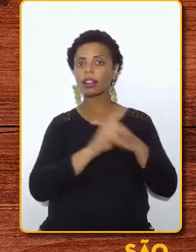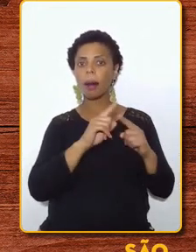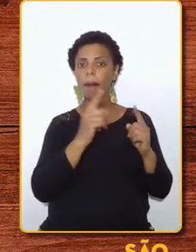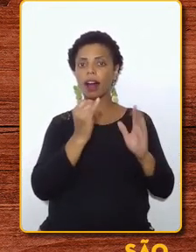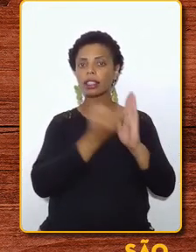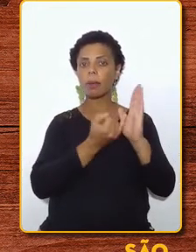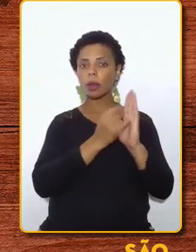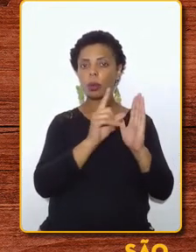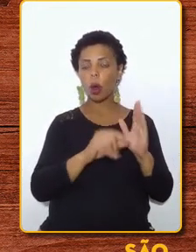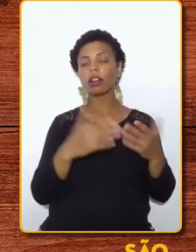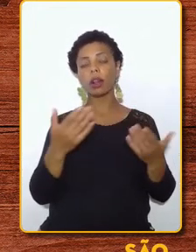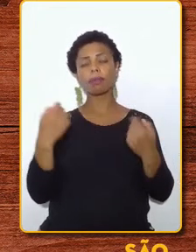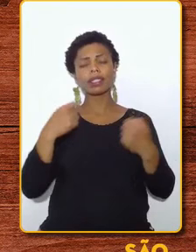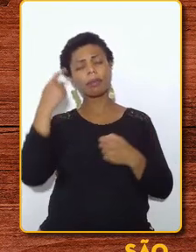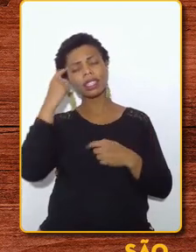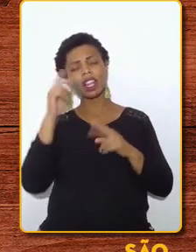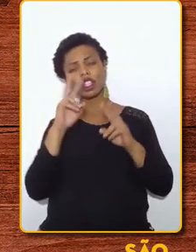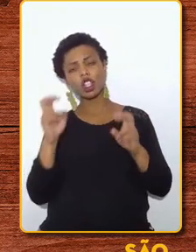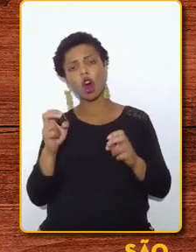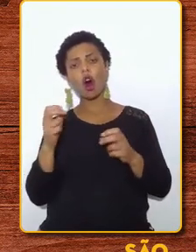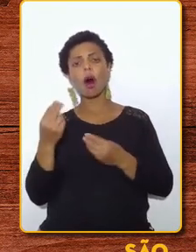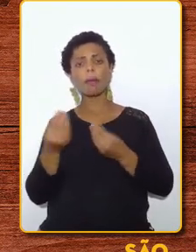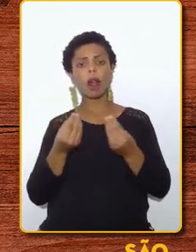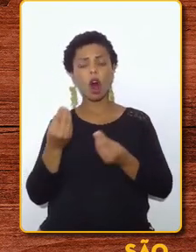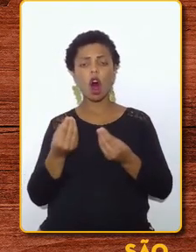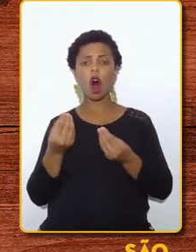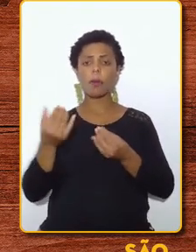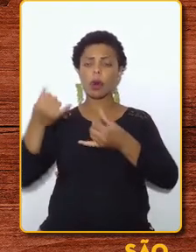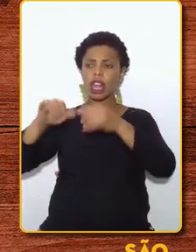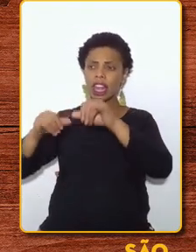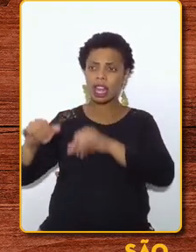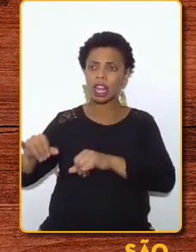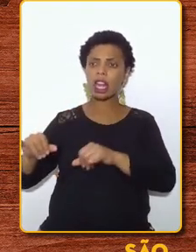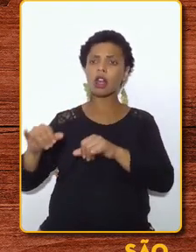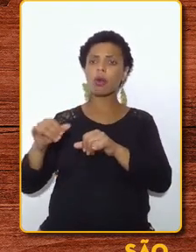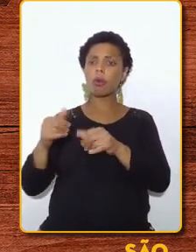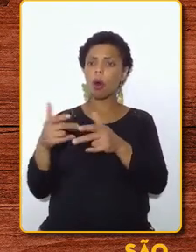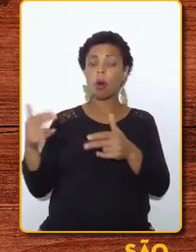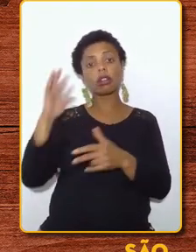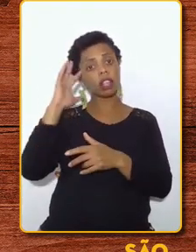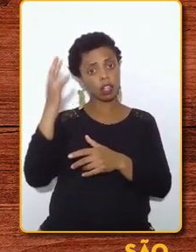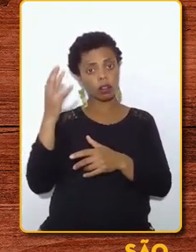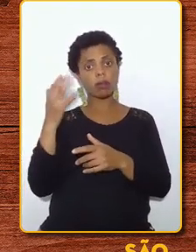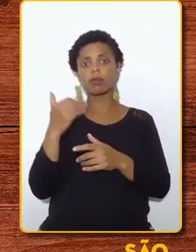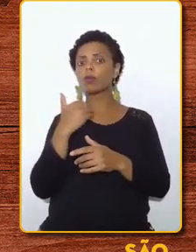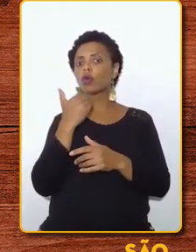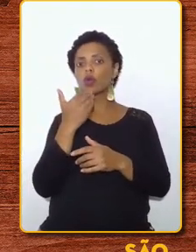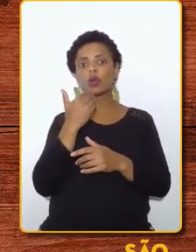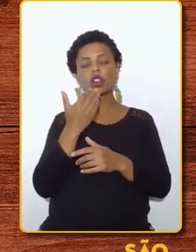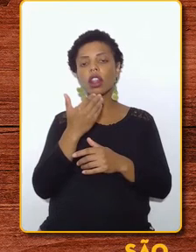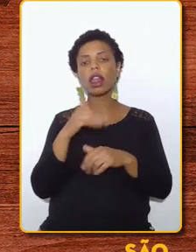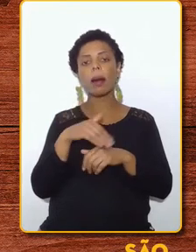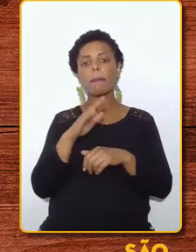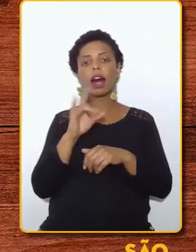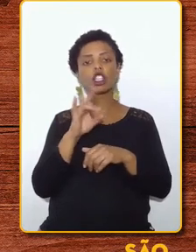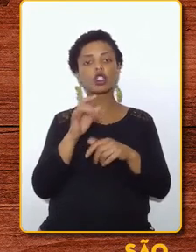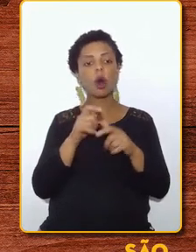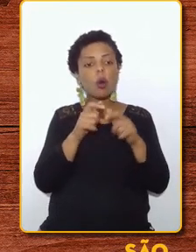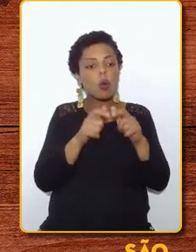químicos, etc. Mudando essa matriz. Então, não basta mais um programa setorial. As políticas